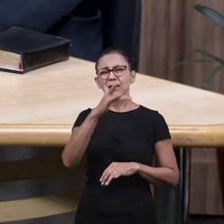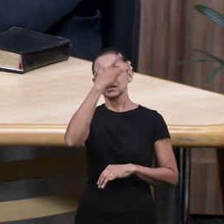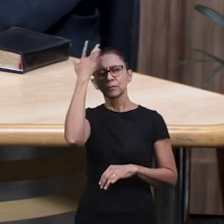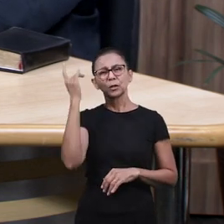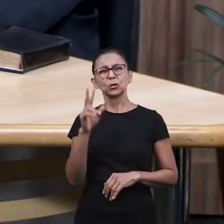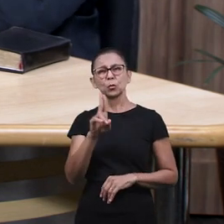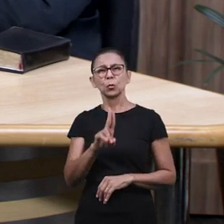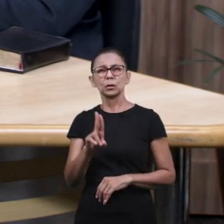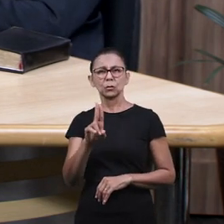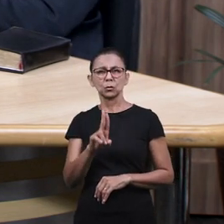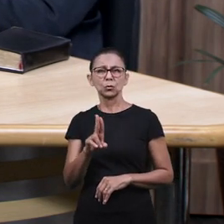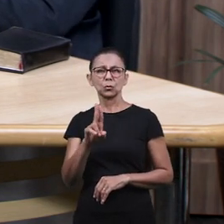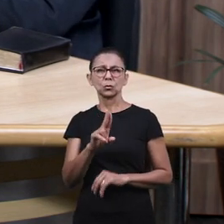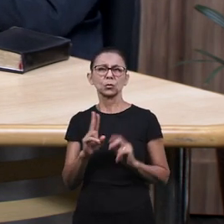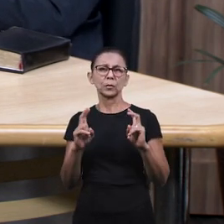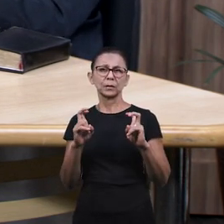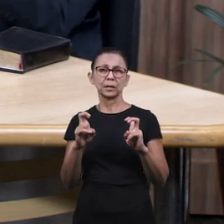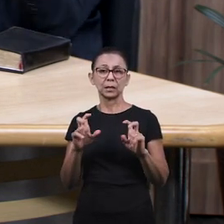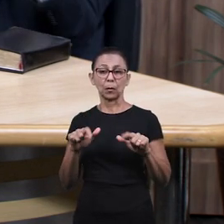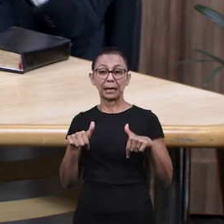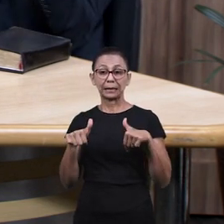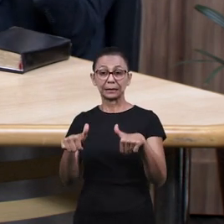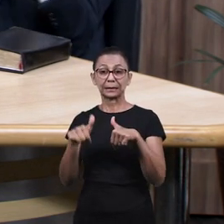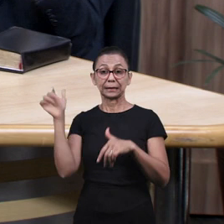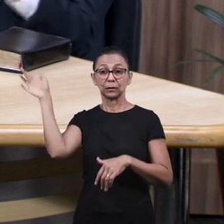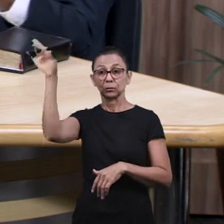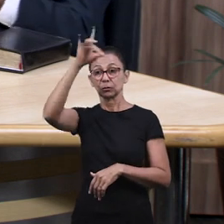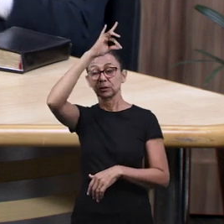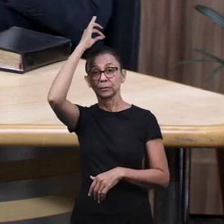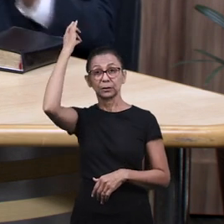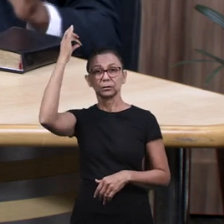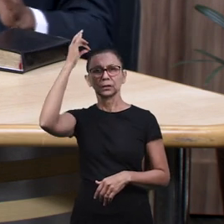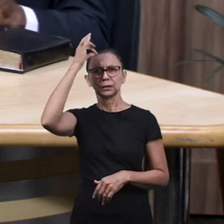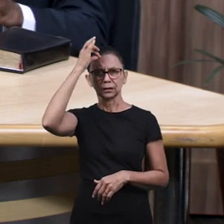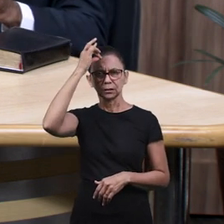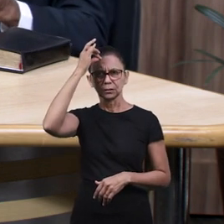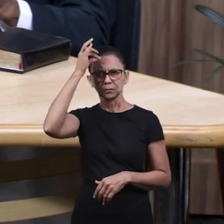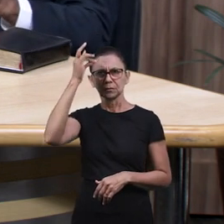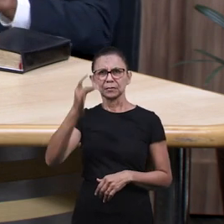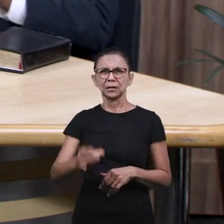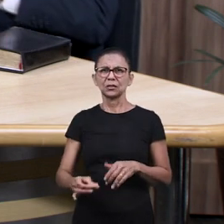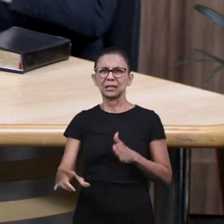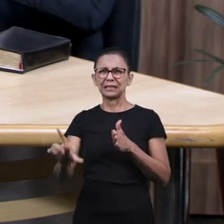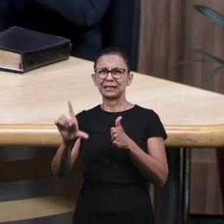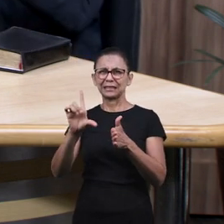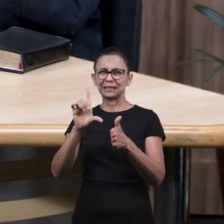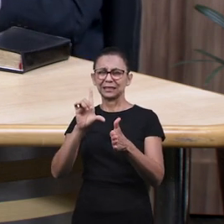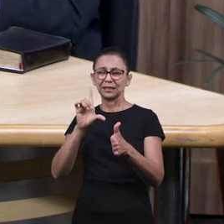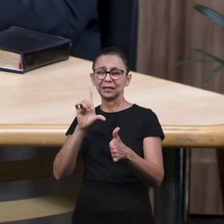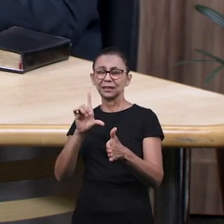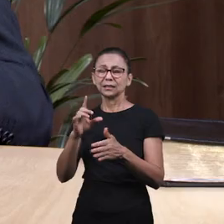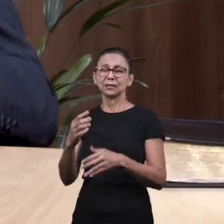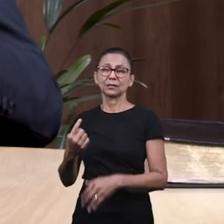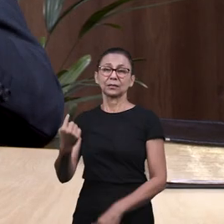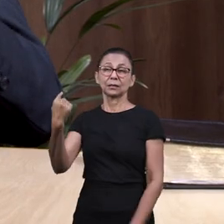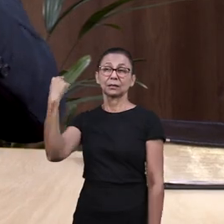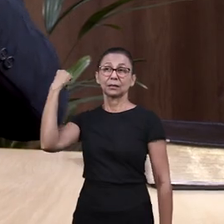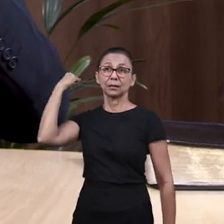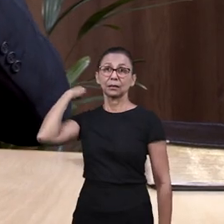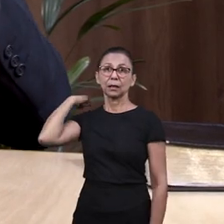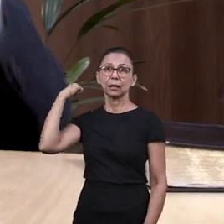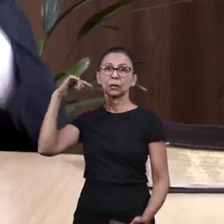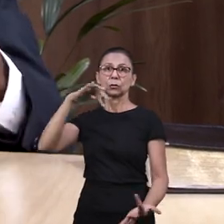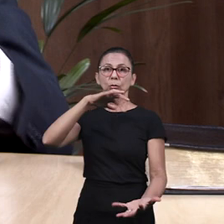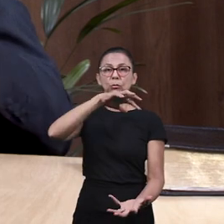mesmo. Só que o mover do Espírito Santo já acontecia lá no princípio, no início de tudo. Quando Deus começa a dar forma, quando